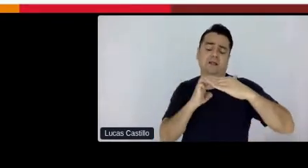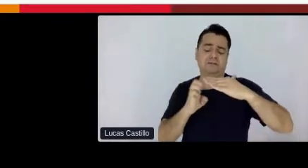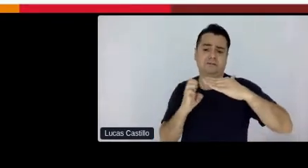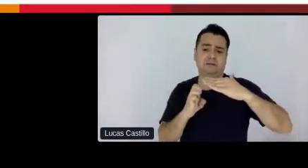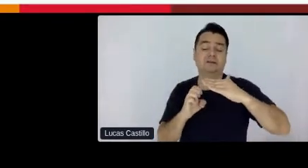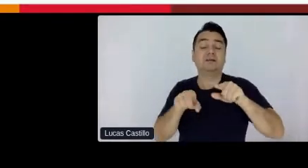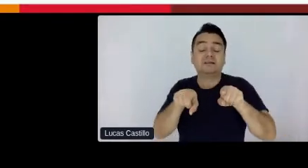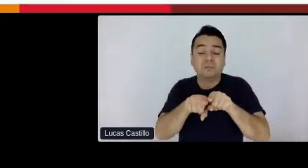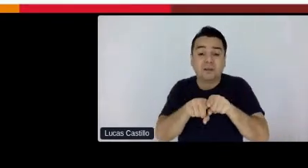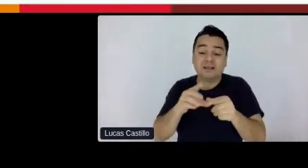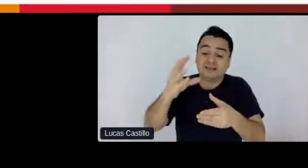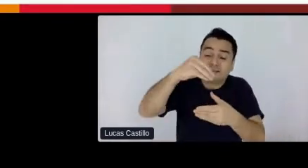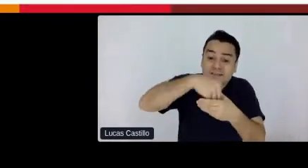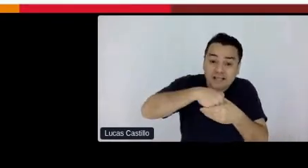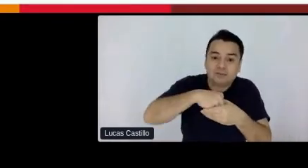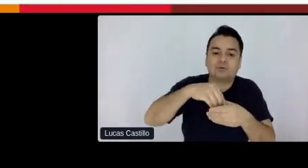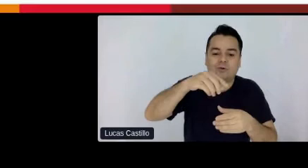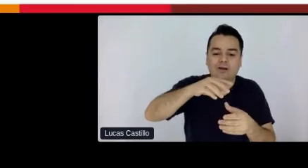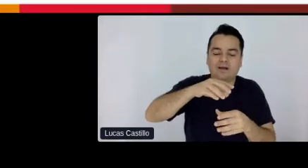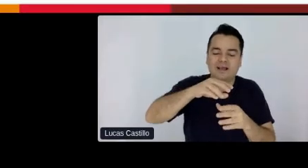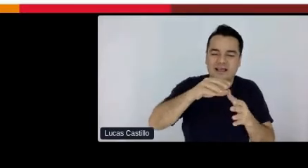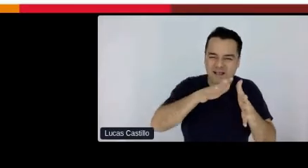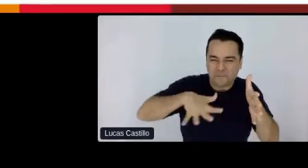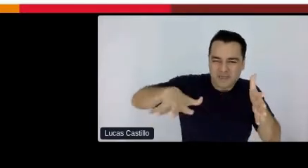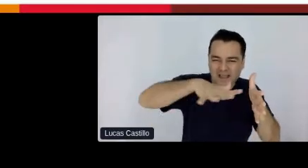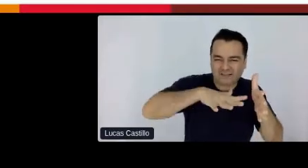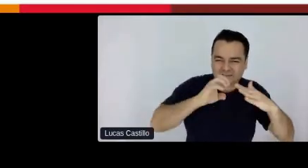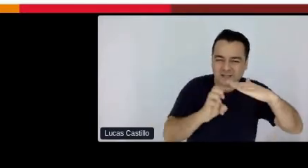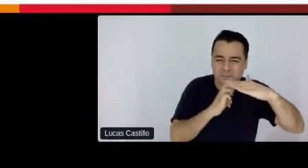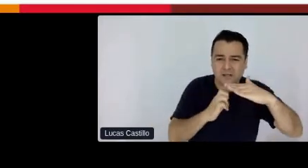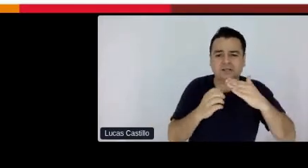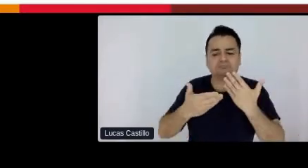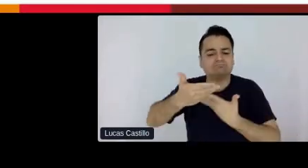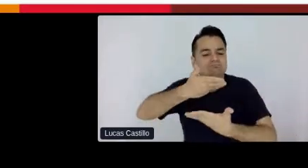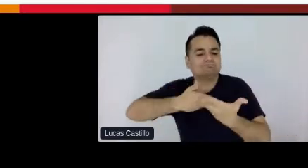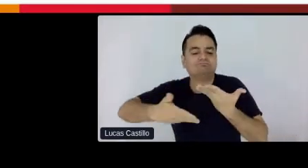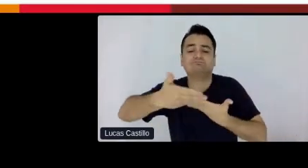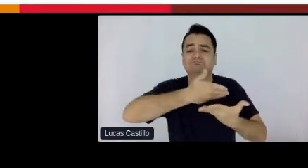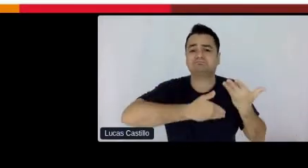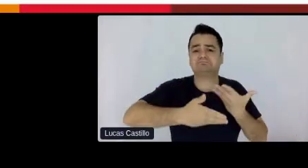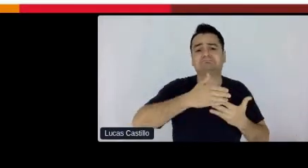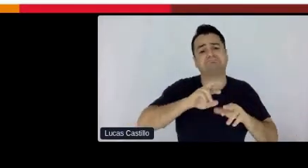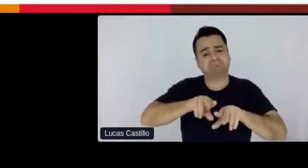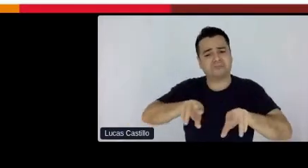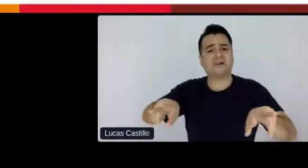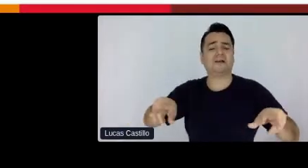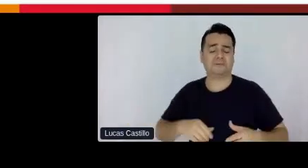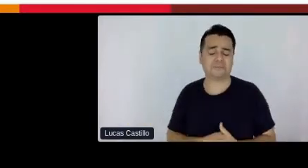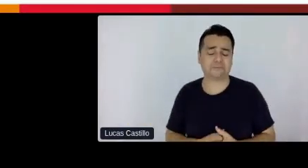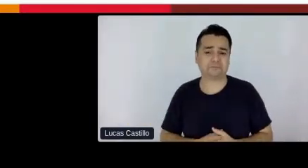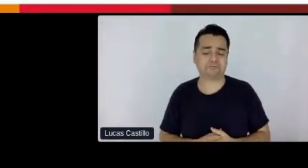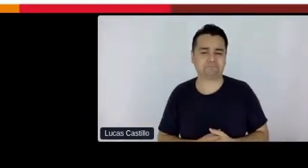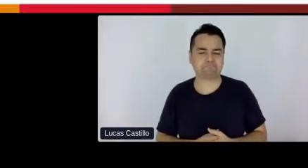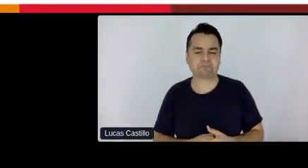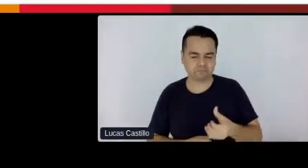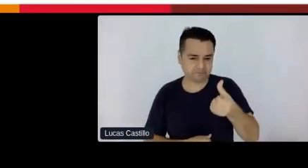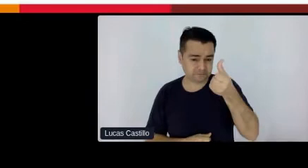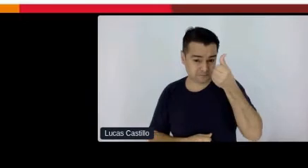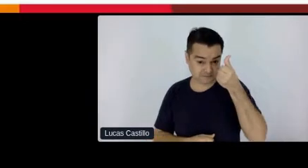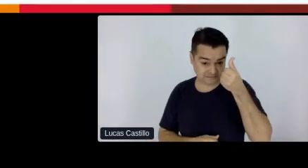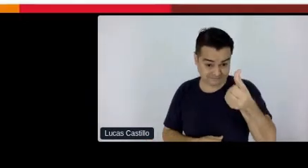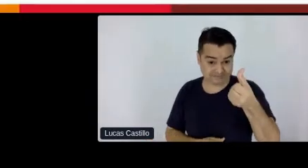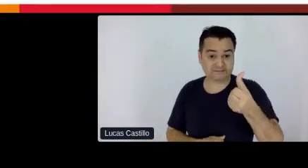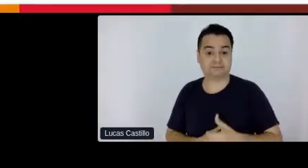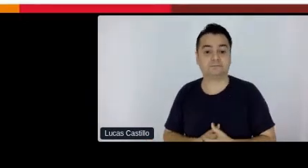também a convivência dentro da organização. E isso trará muitos benefícios para o negócio. O ponto 6, ele nos